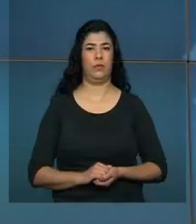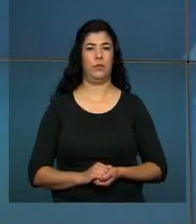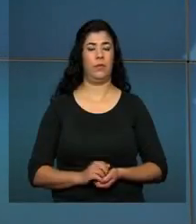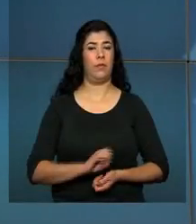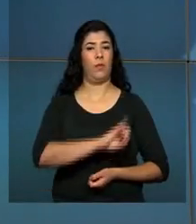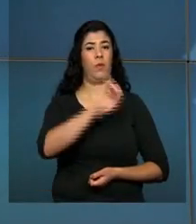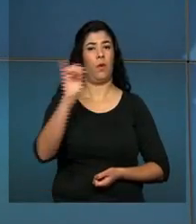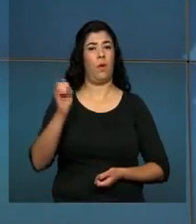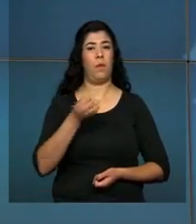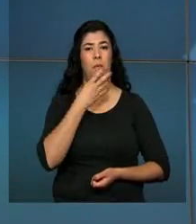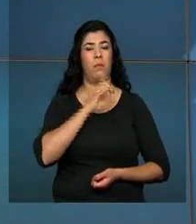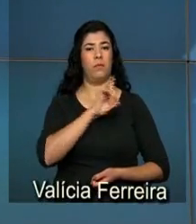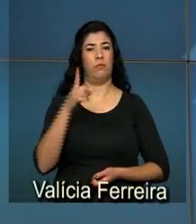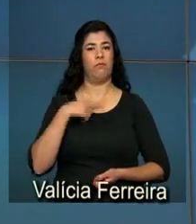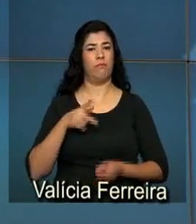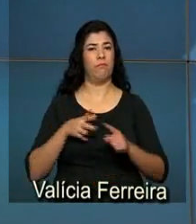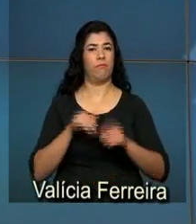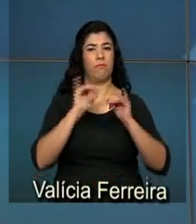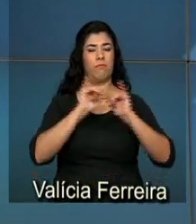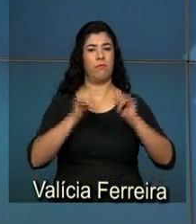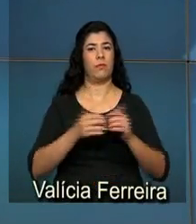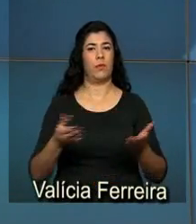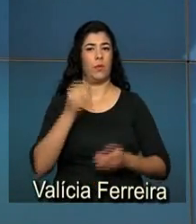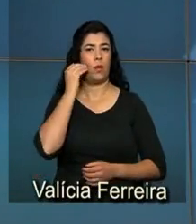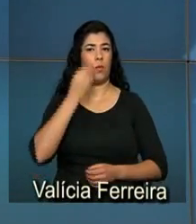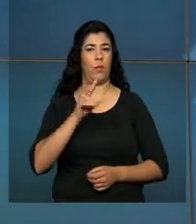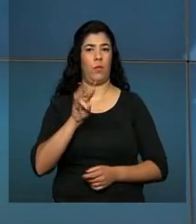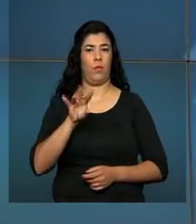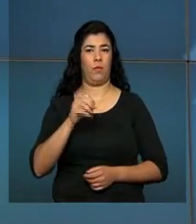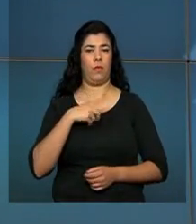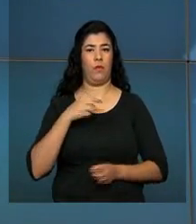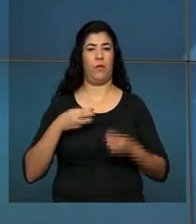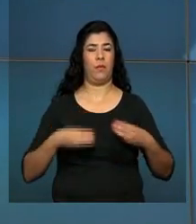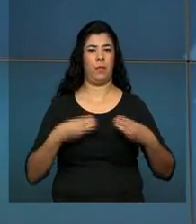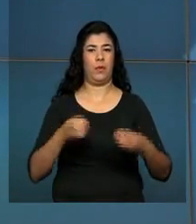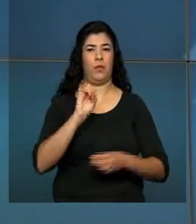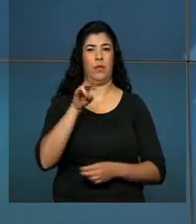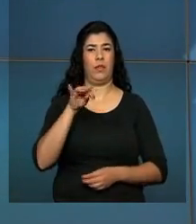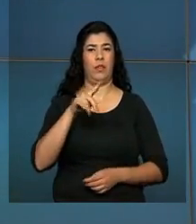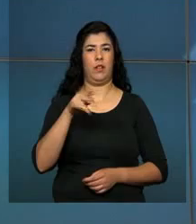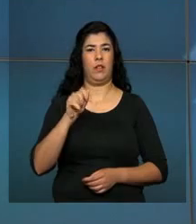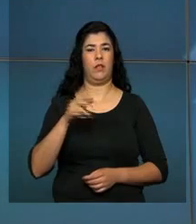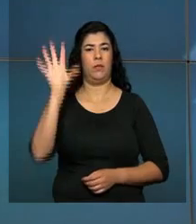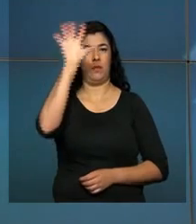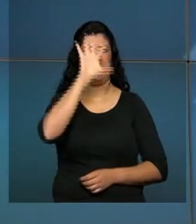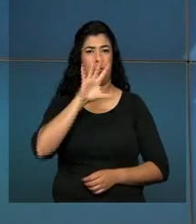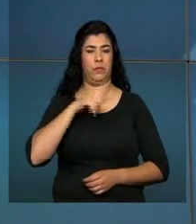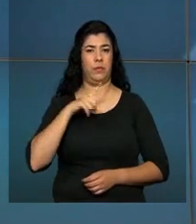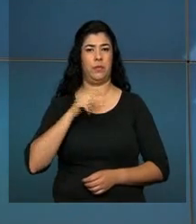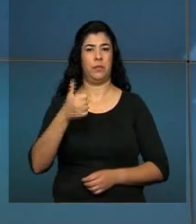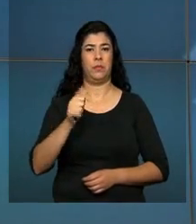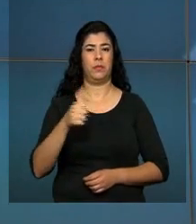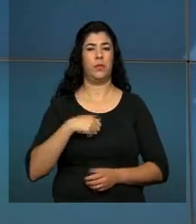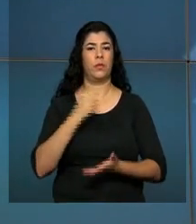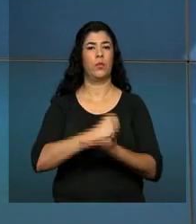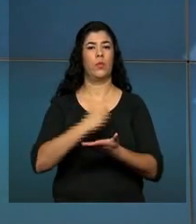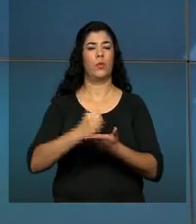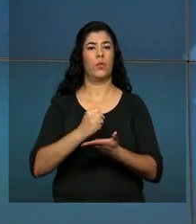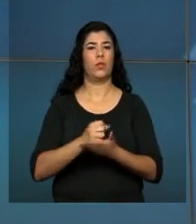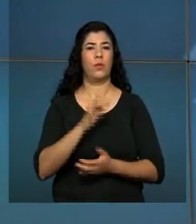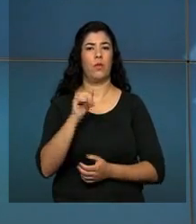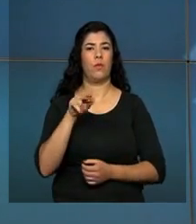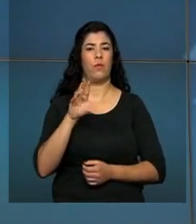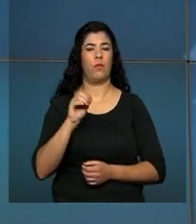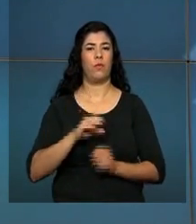Olá bom dia interrompemos a programação para ir ao vivo ao Ministério da Integração Nacional será divulgado o balanço das contratações dos